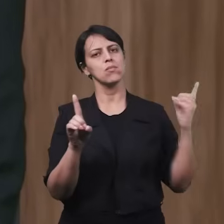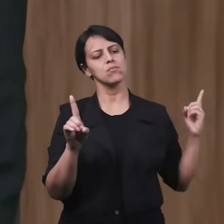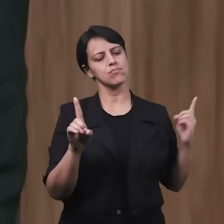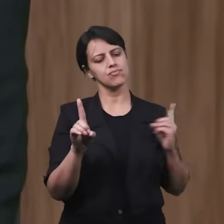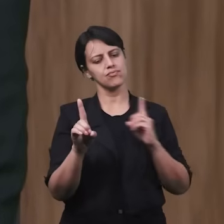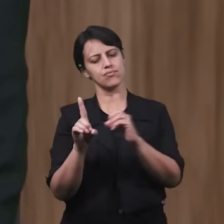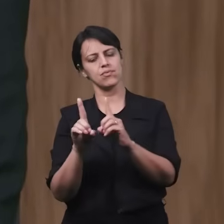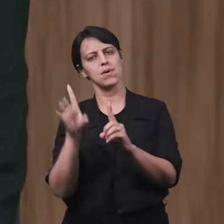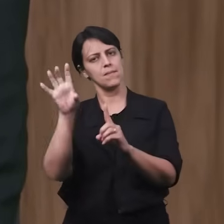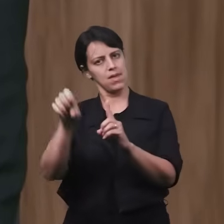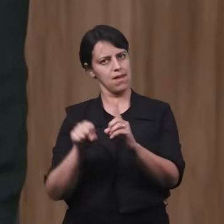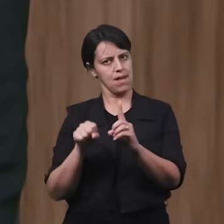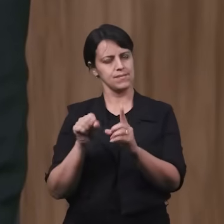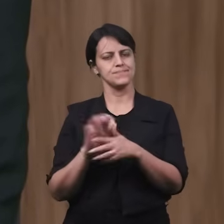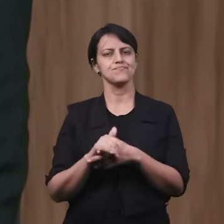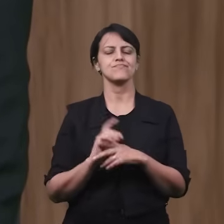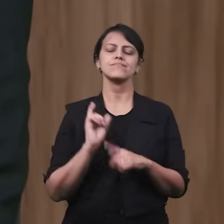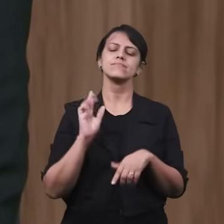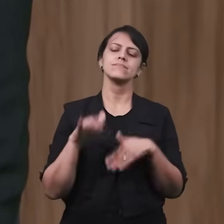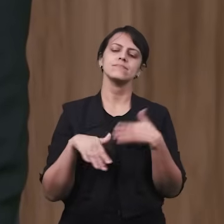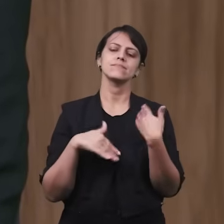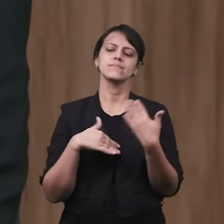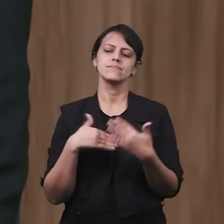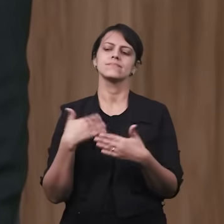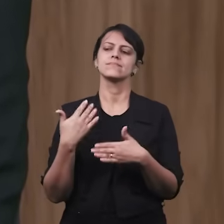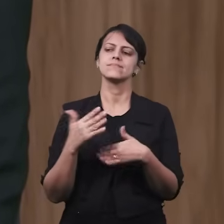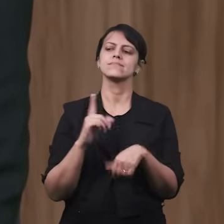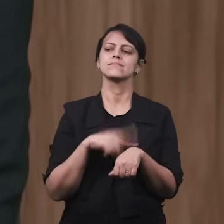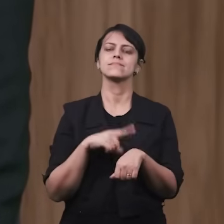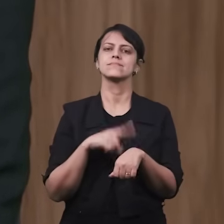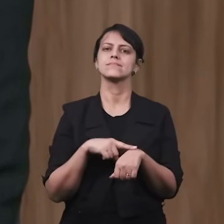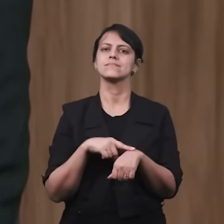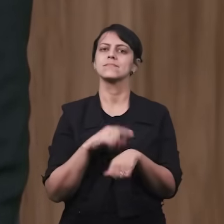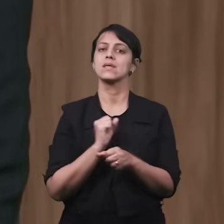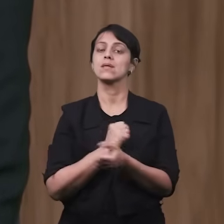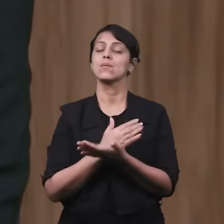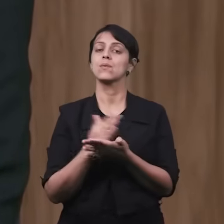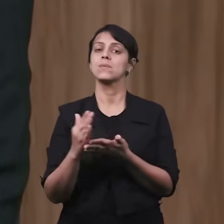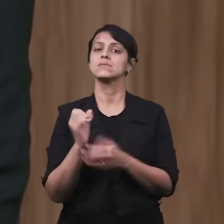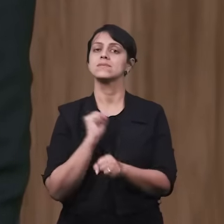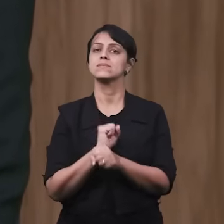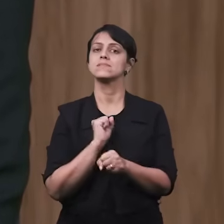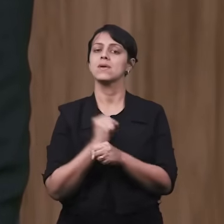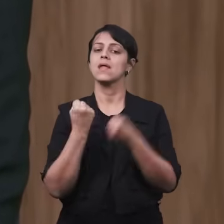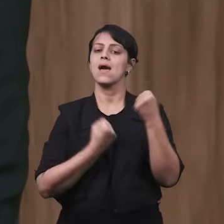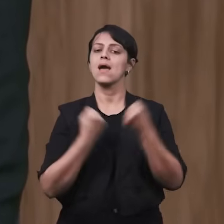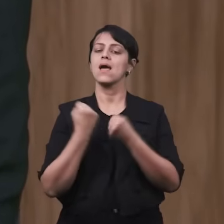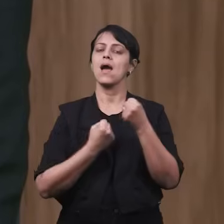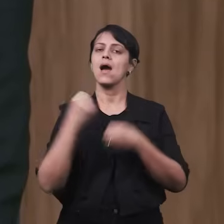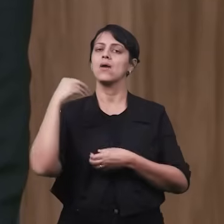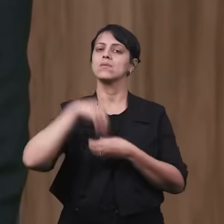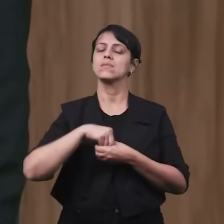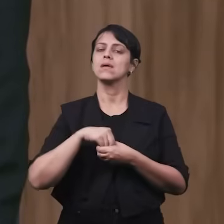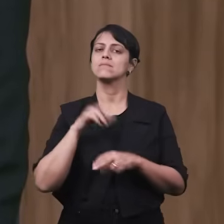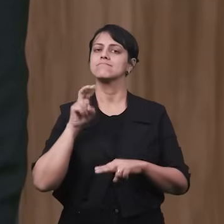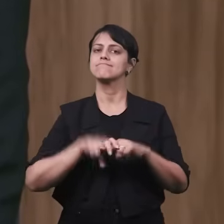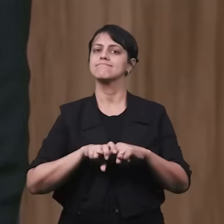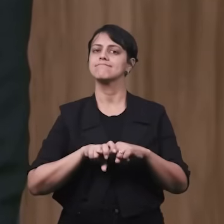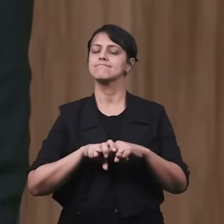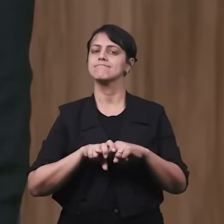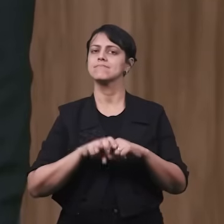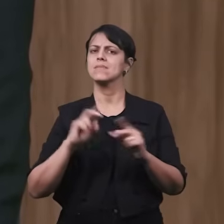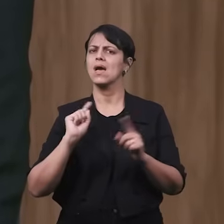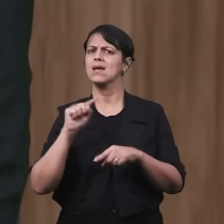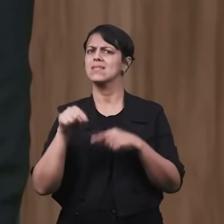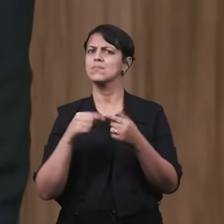culto. Só que o tempo foi passando, aí ele começou a esperar dentro do carro. Aí passou mais um